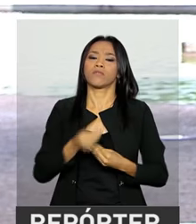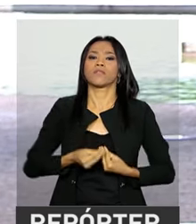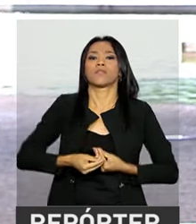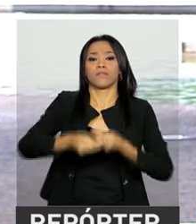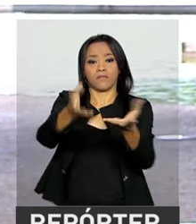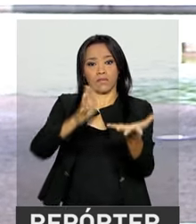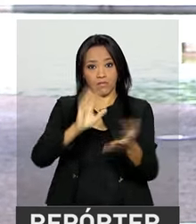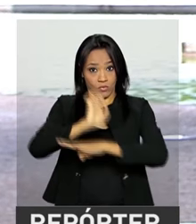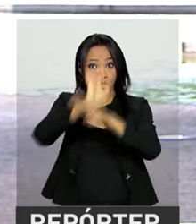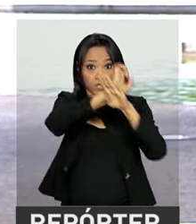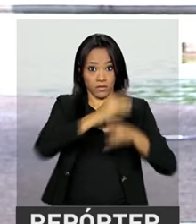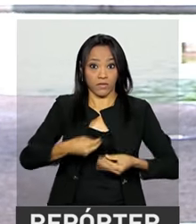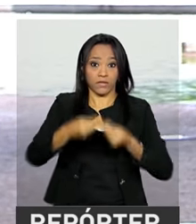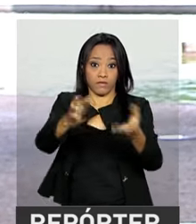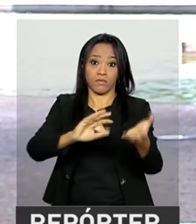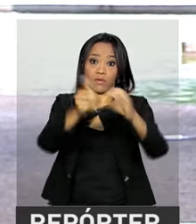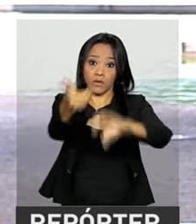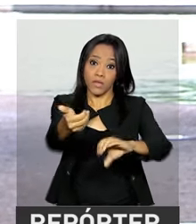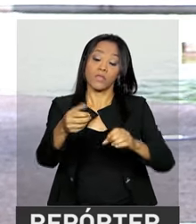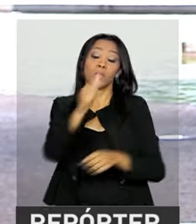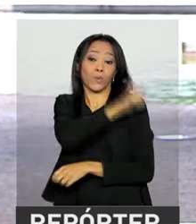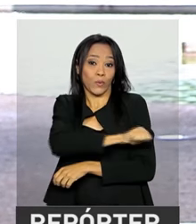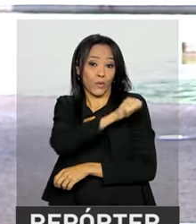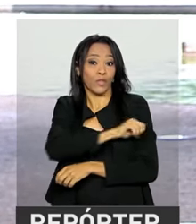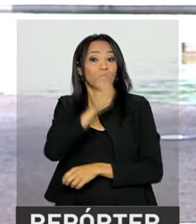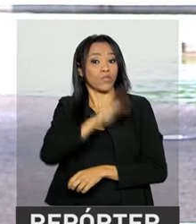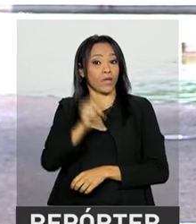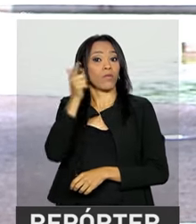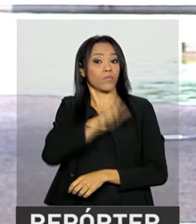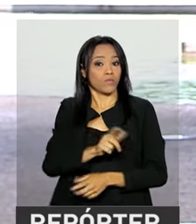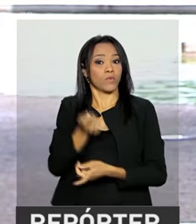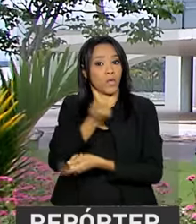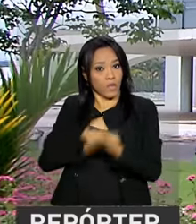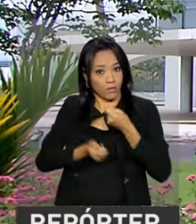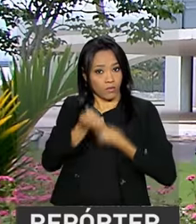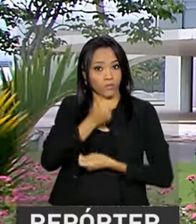Congresso Nacional. O Rio de Janeiro saiu na frente nessa negociação.